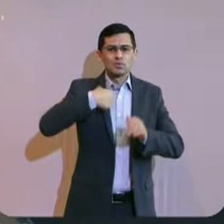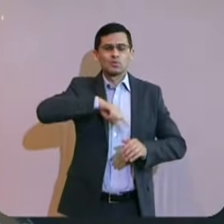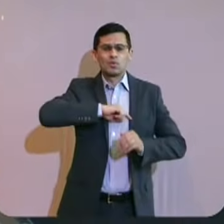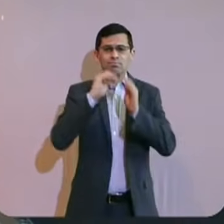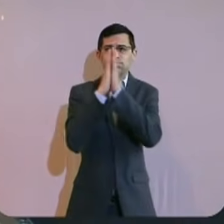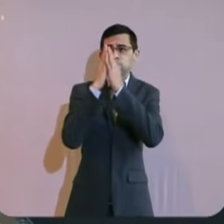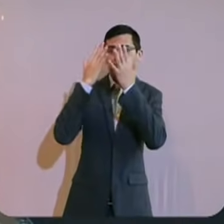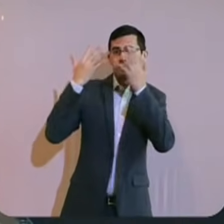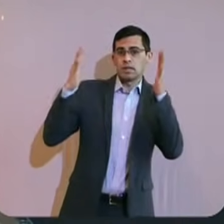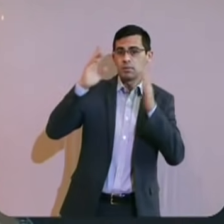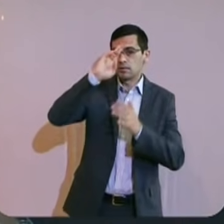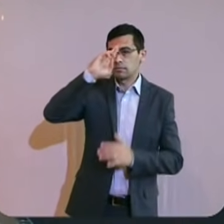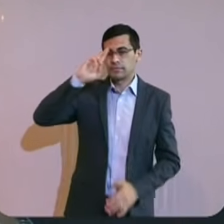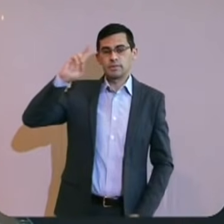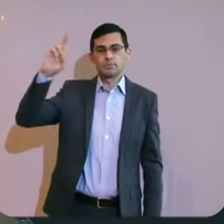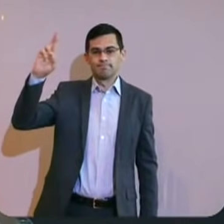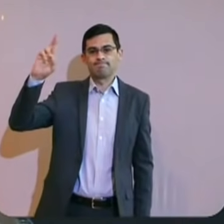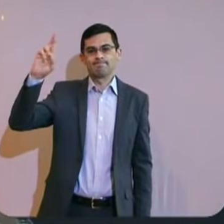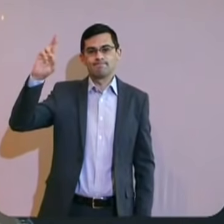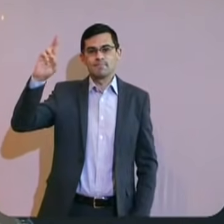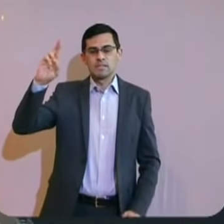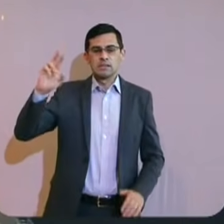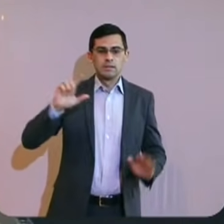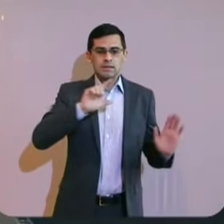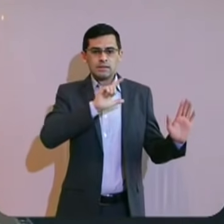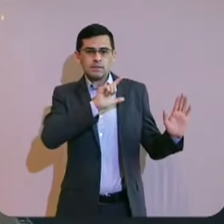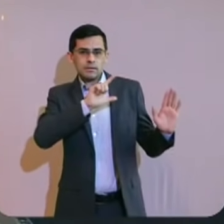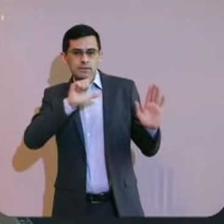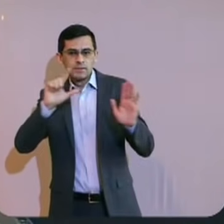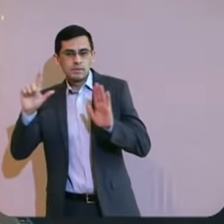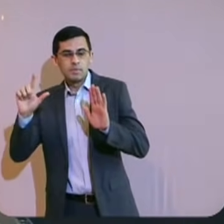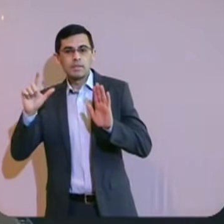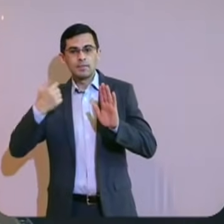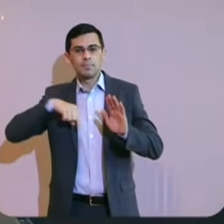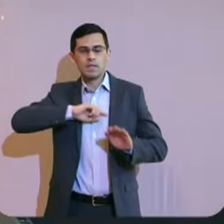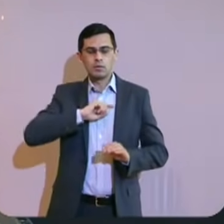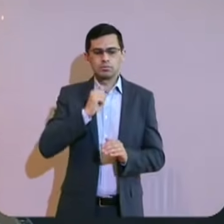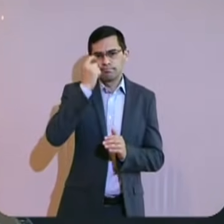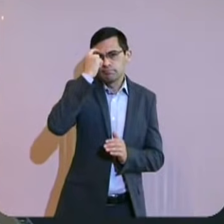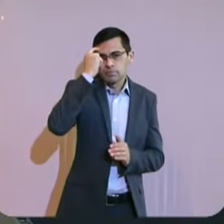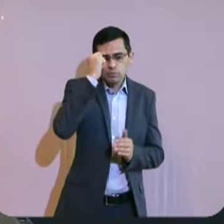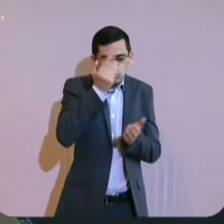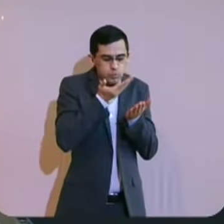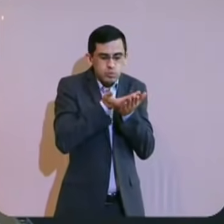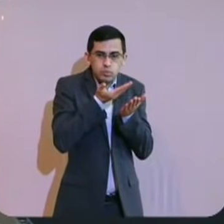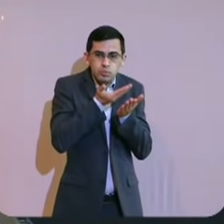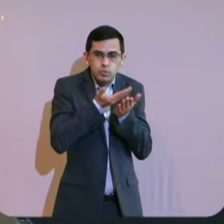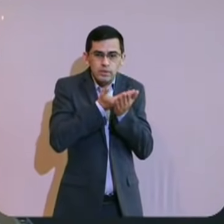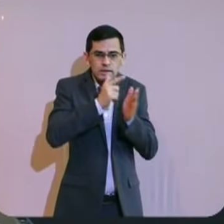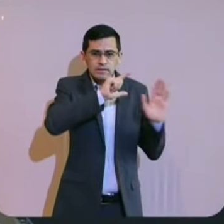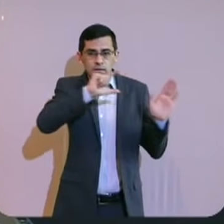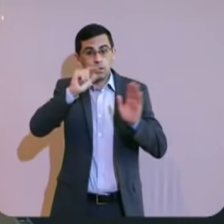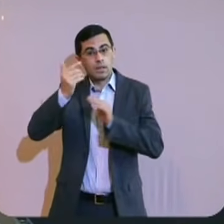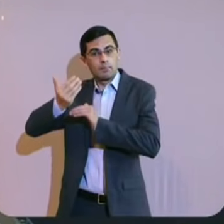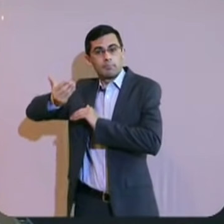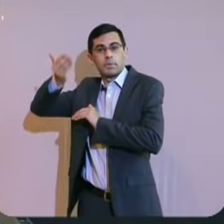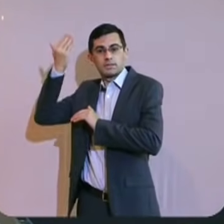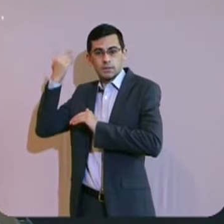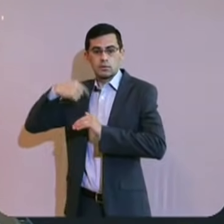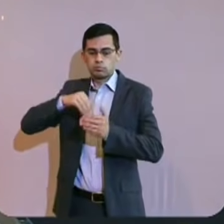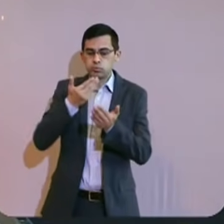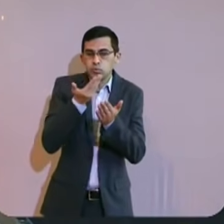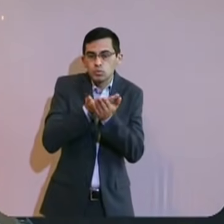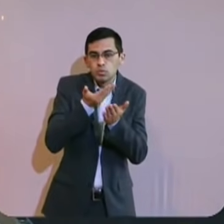poder celebrar ao Senhor. Essa semana eu estava meditando, na verdade na outra semana, eu